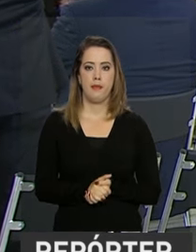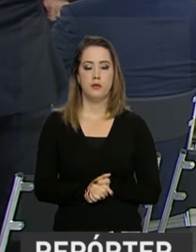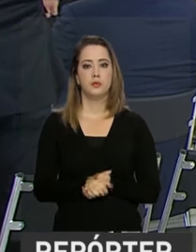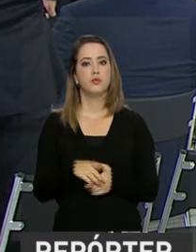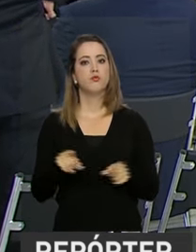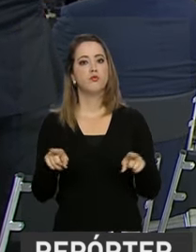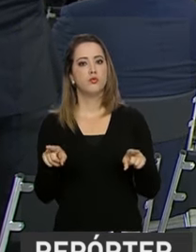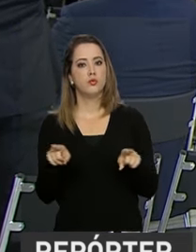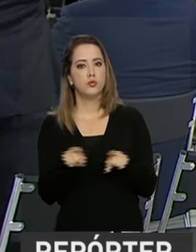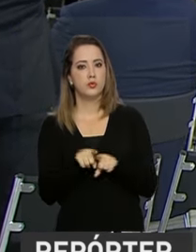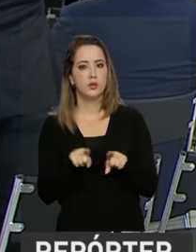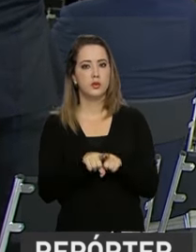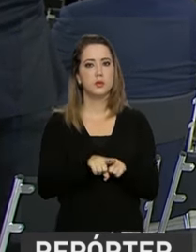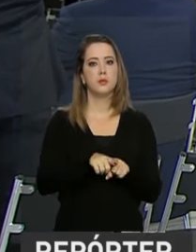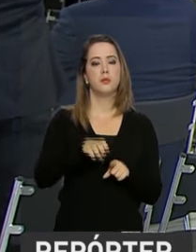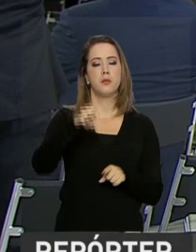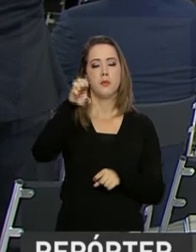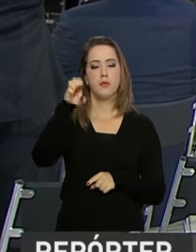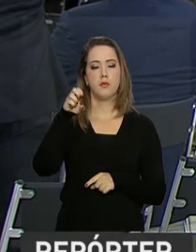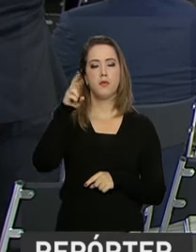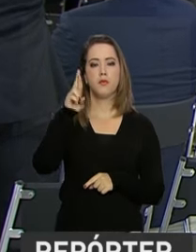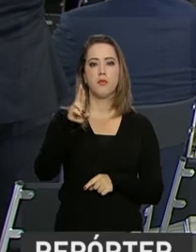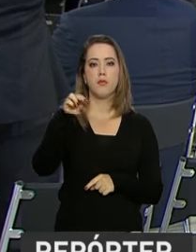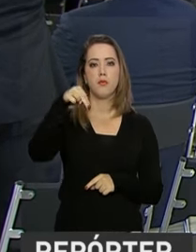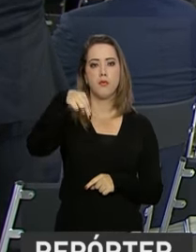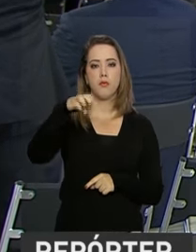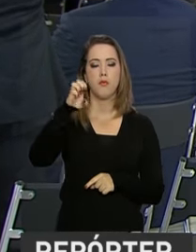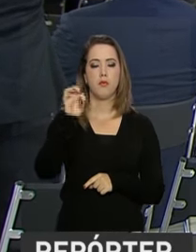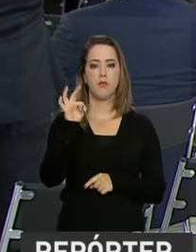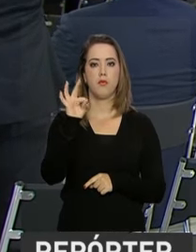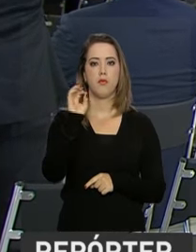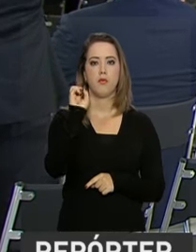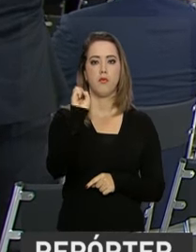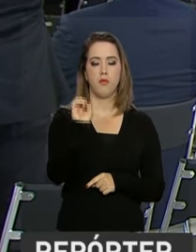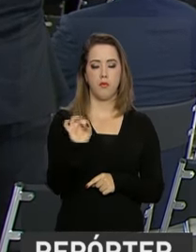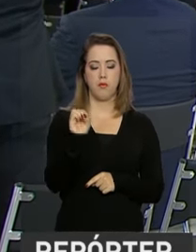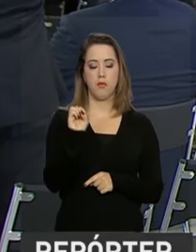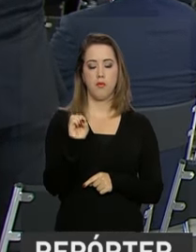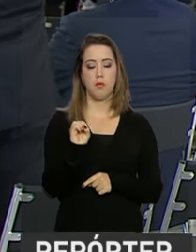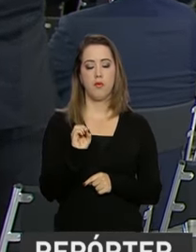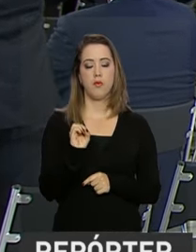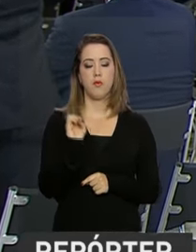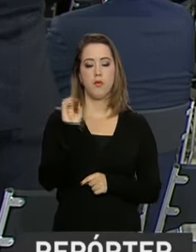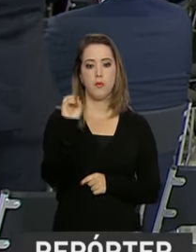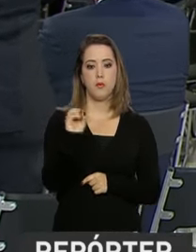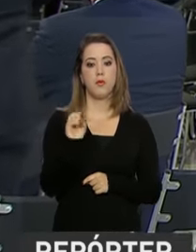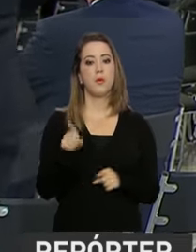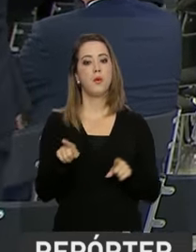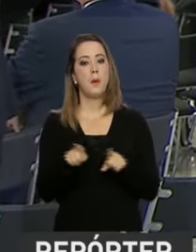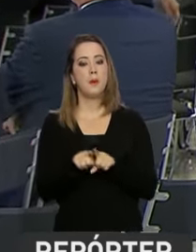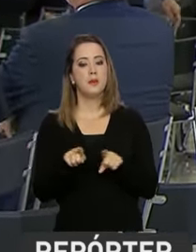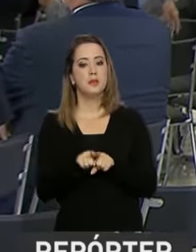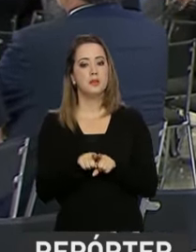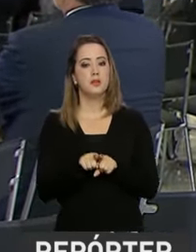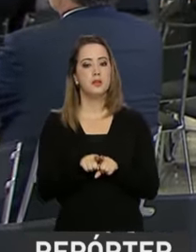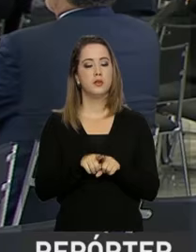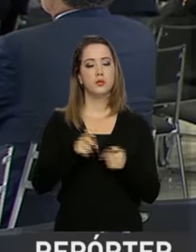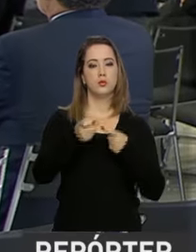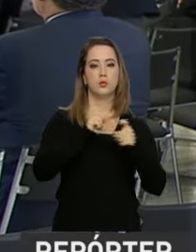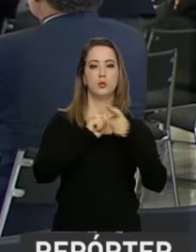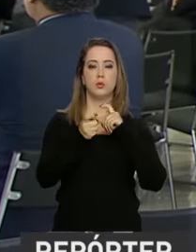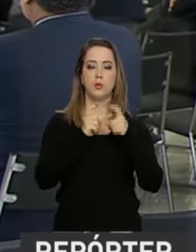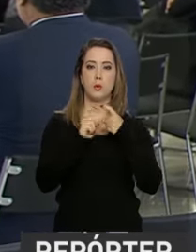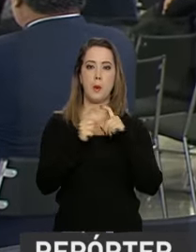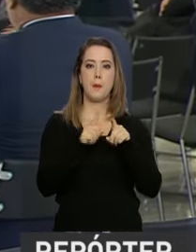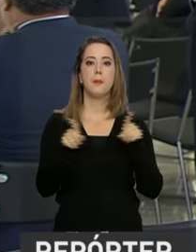E Ernesto Lazardo, que será o novo presidente do IPEA, o Instituto de Pesquisa Econômica Aplicada, é